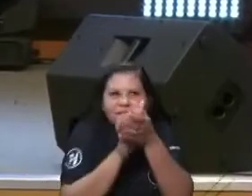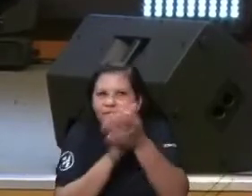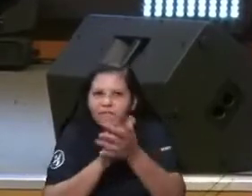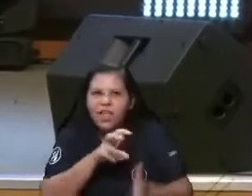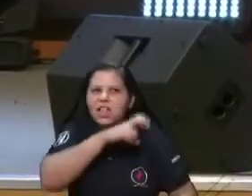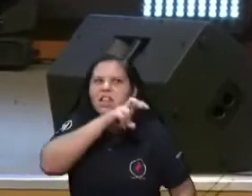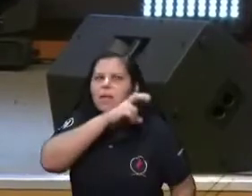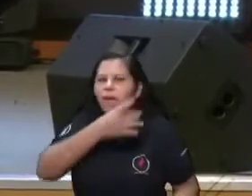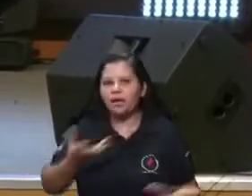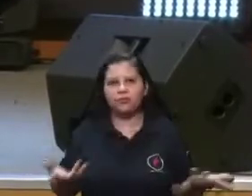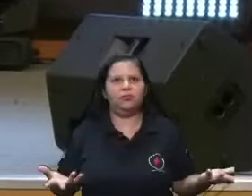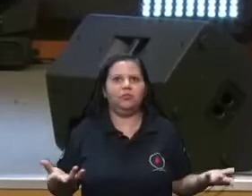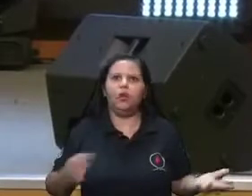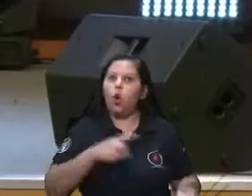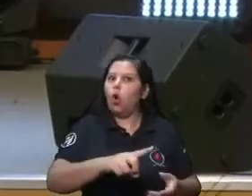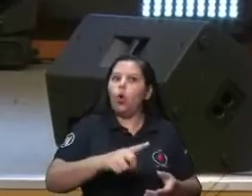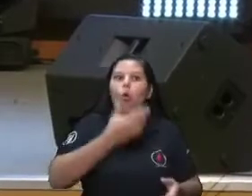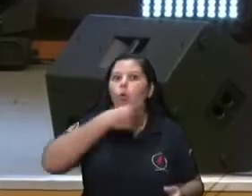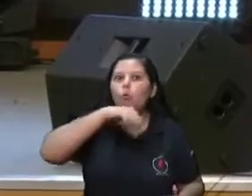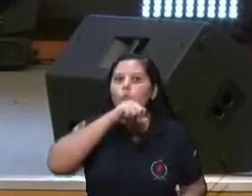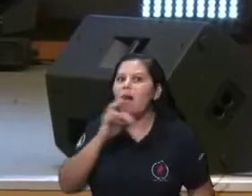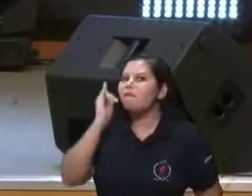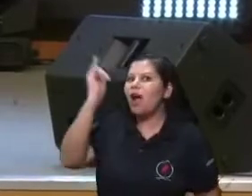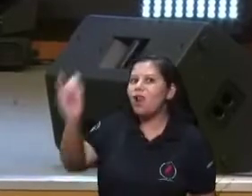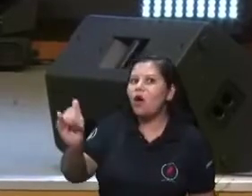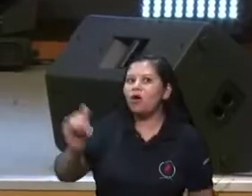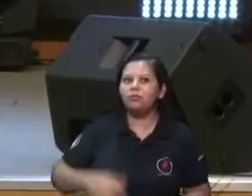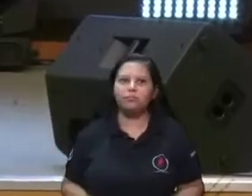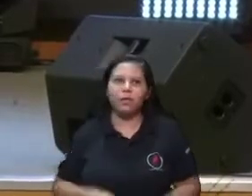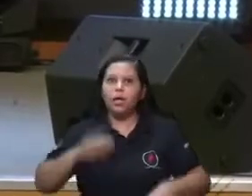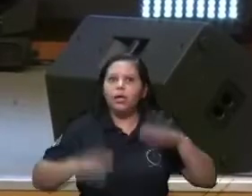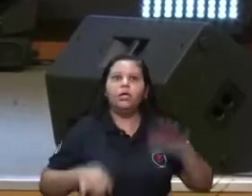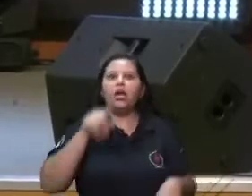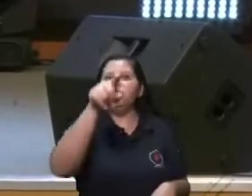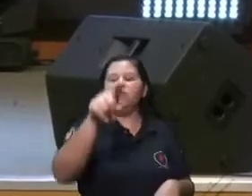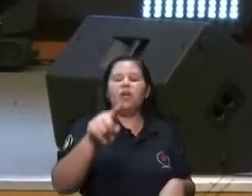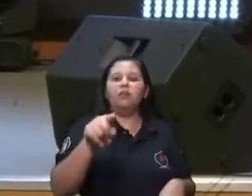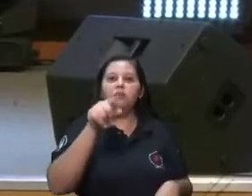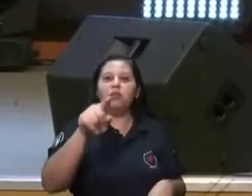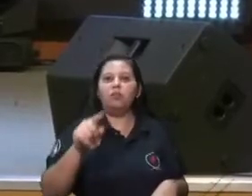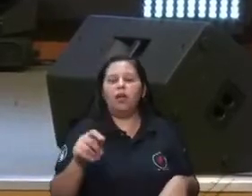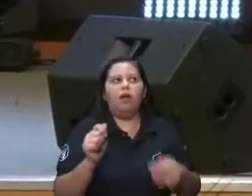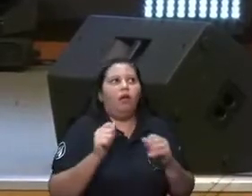E tem gente aqui paralisada porque alguém disse serpente.